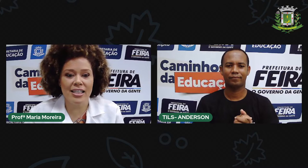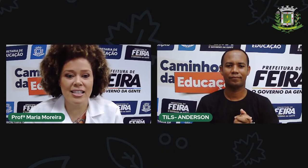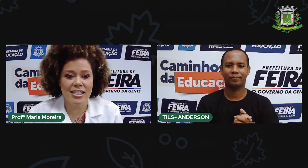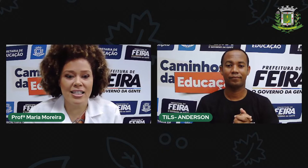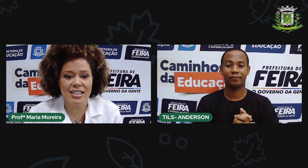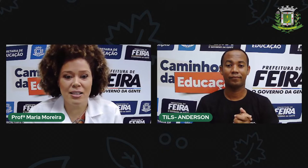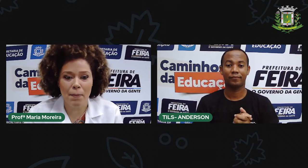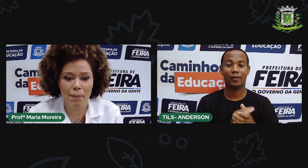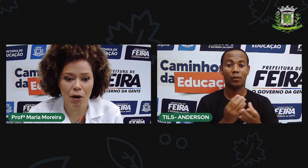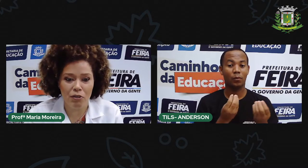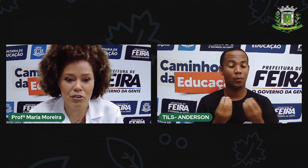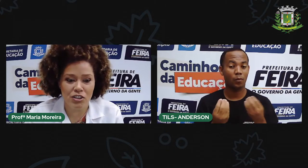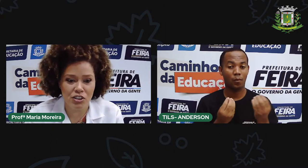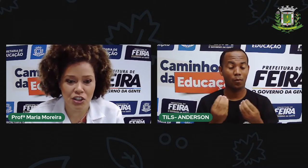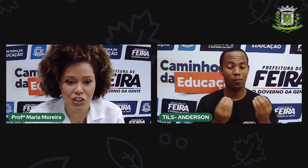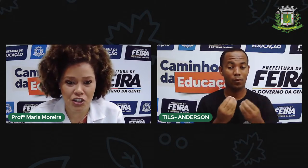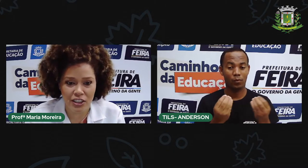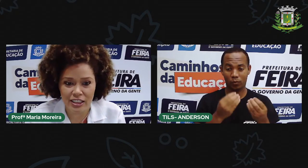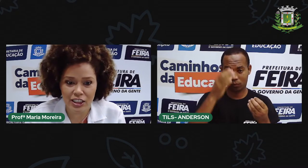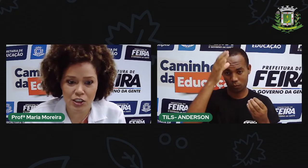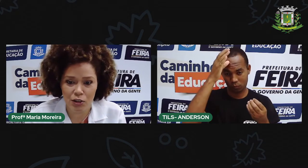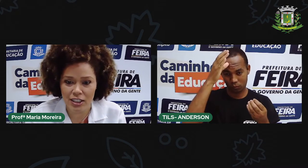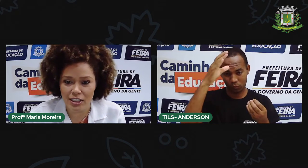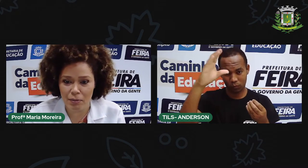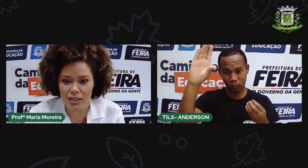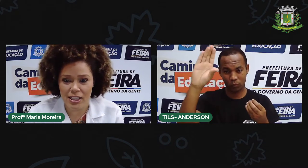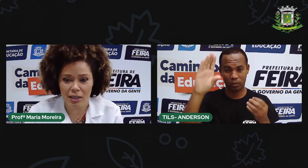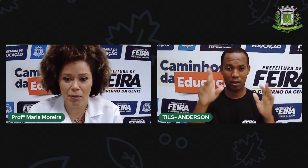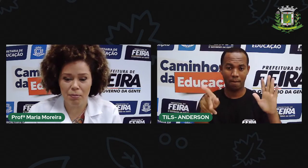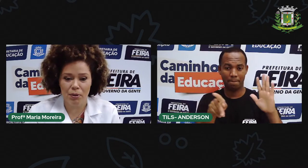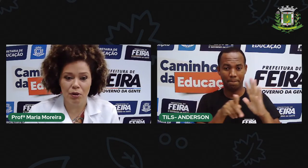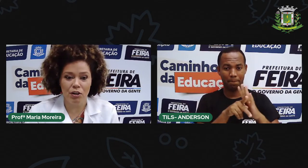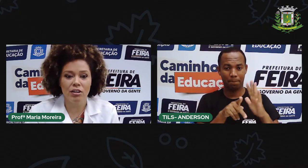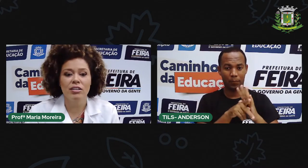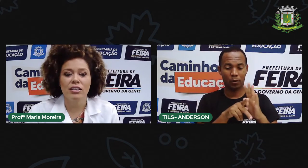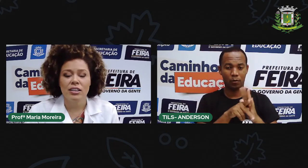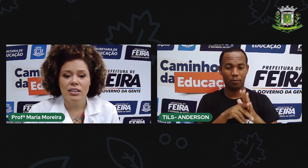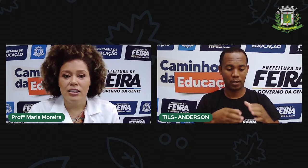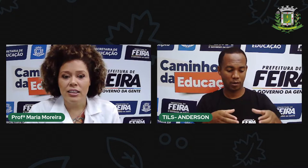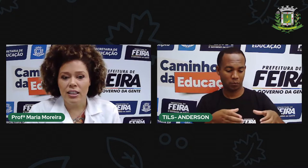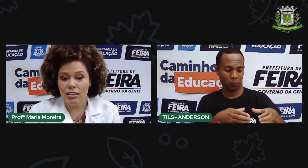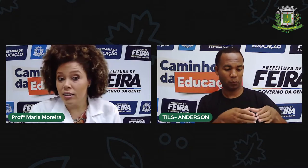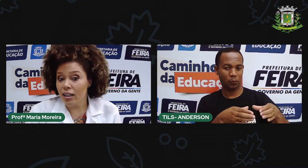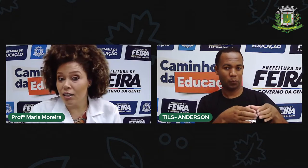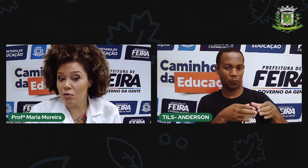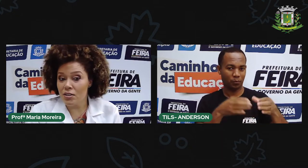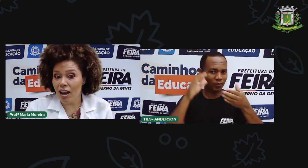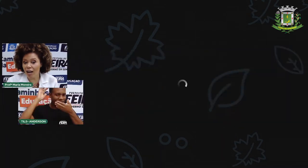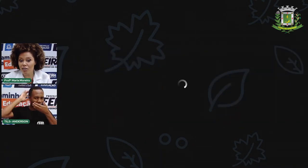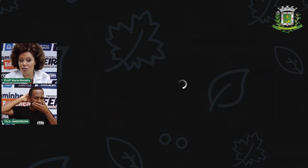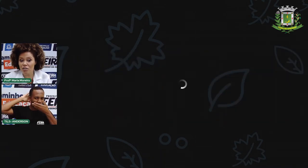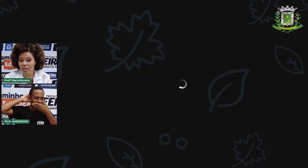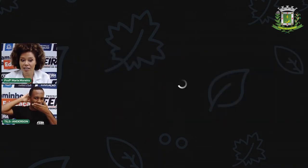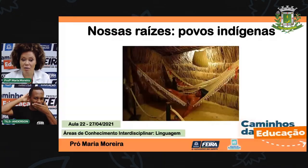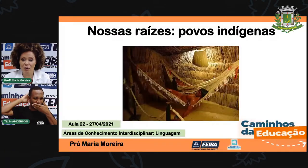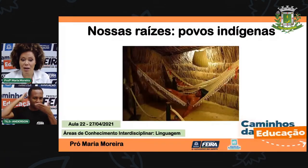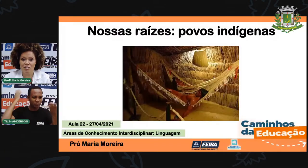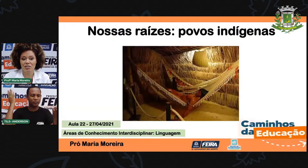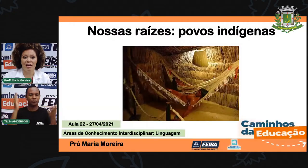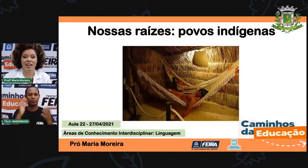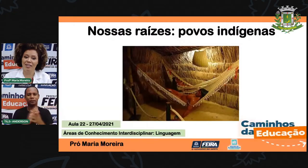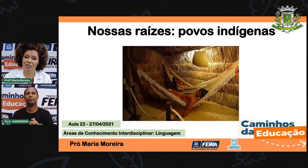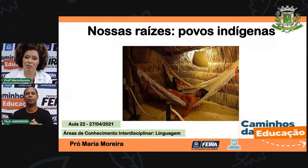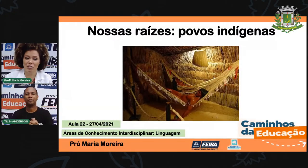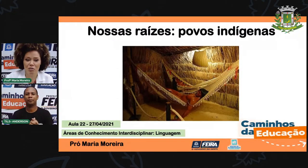Nossas raízes, povos indígenas, deixa só o slide aparecer aqui para a pró, cadê o slide, cadê a